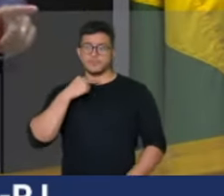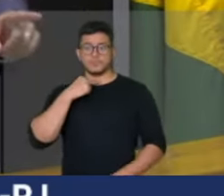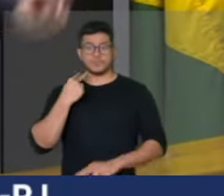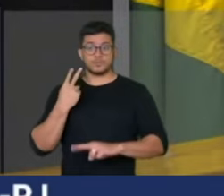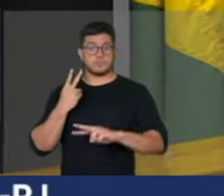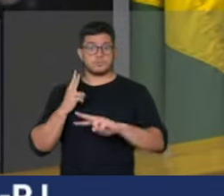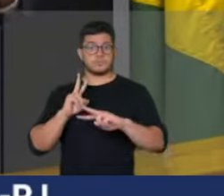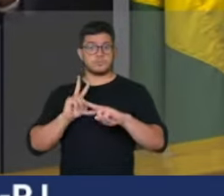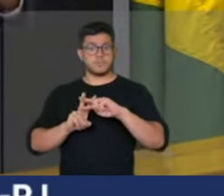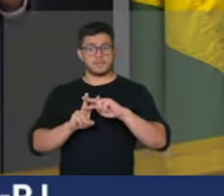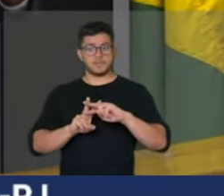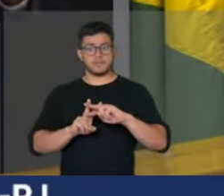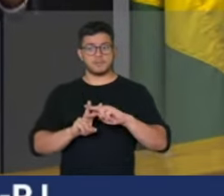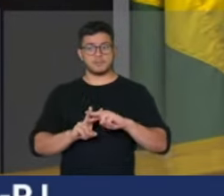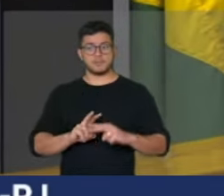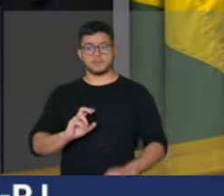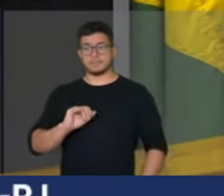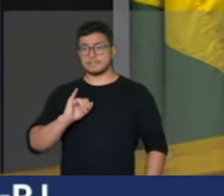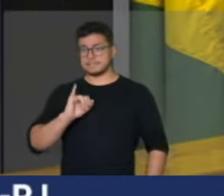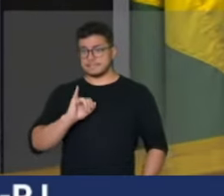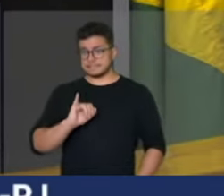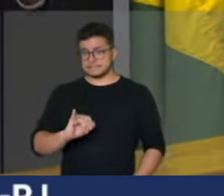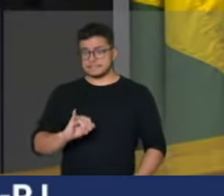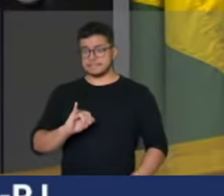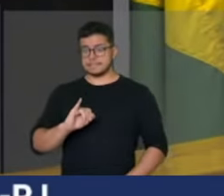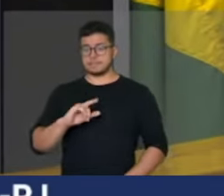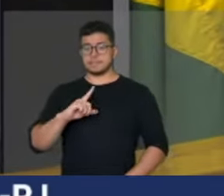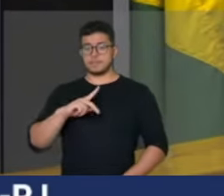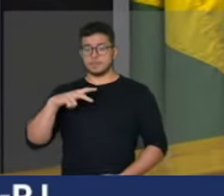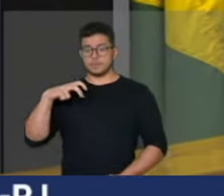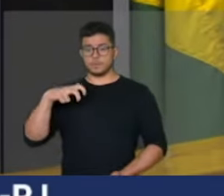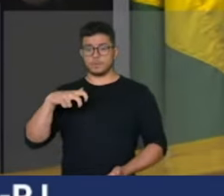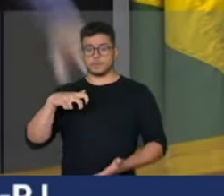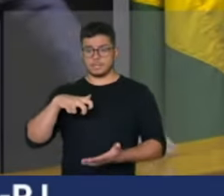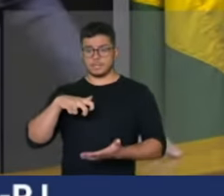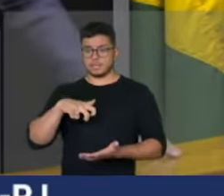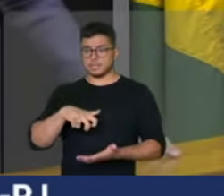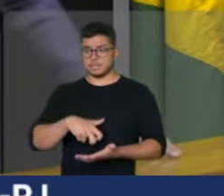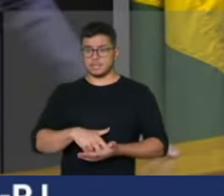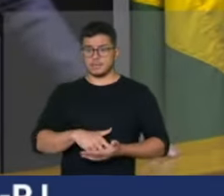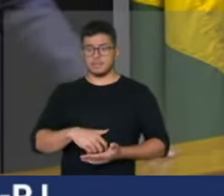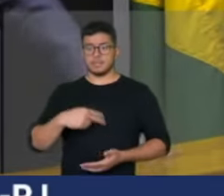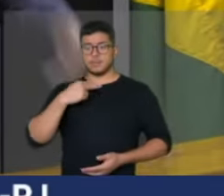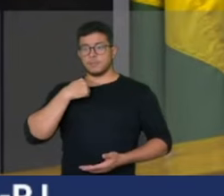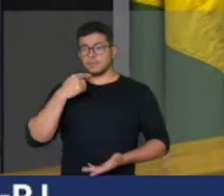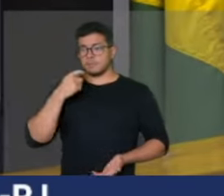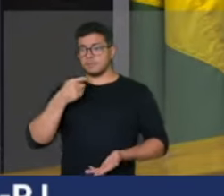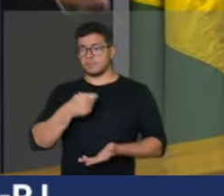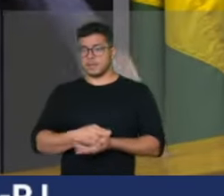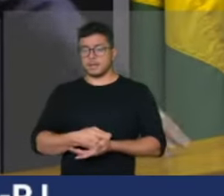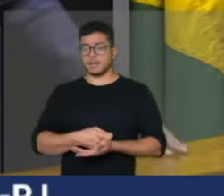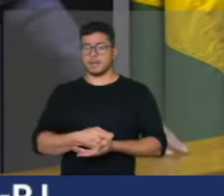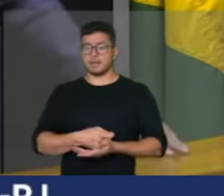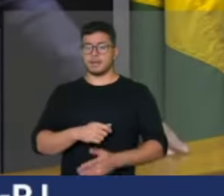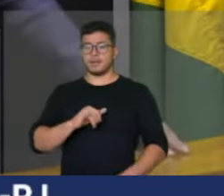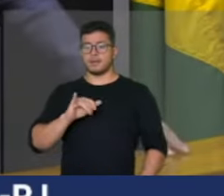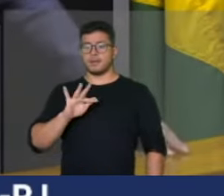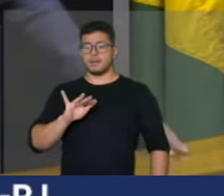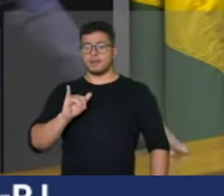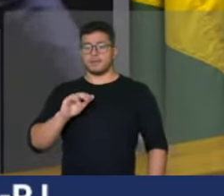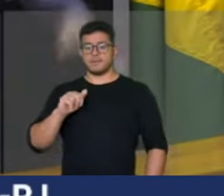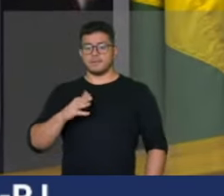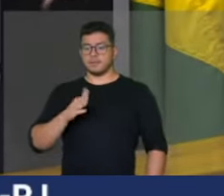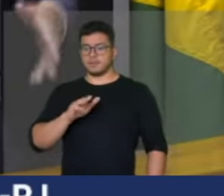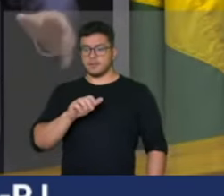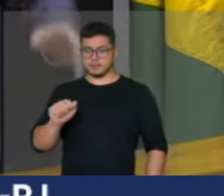ser presos salvo de crime inafiançável, flagrante de crime inafiançável. Inquéritos